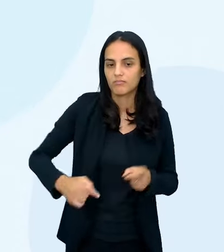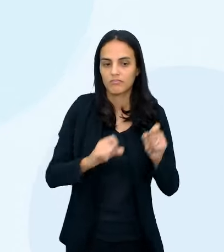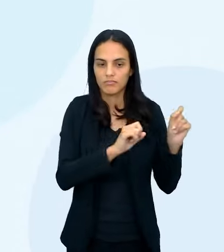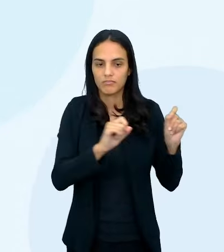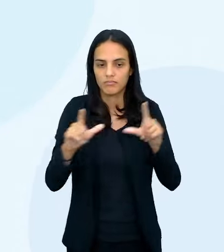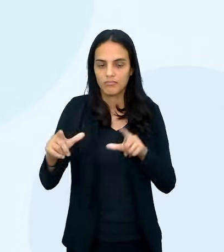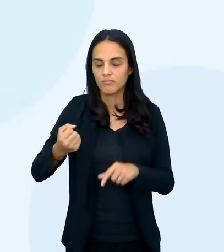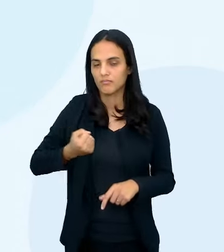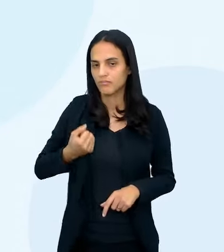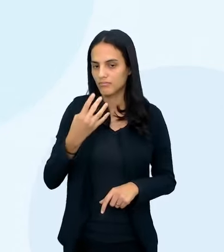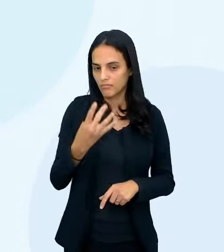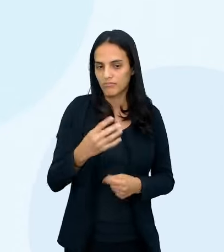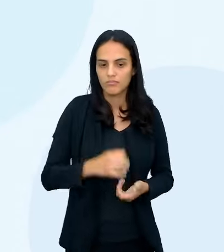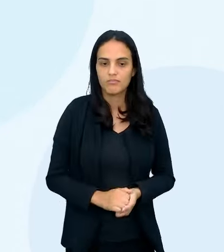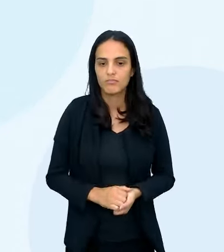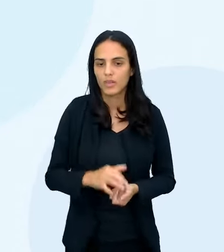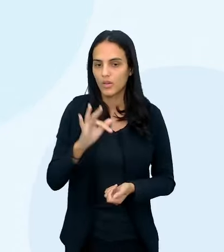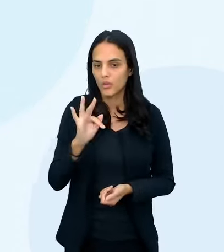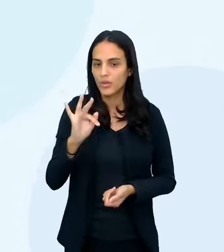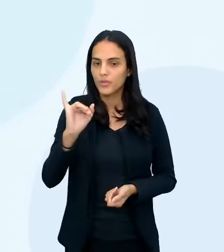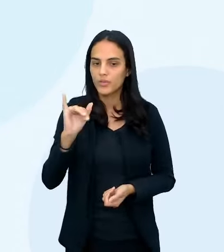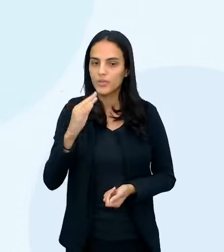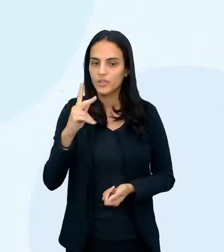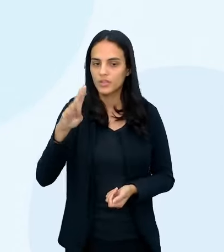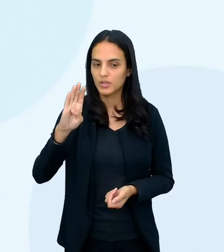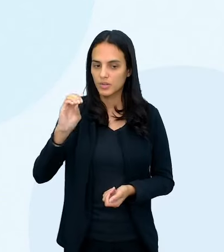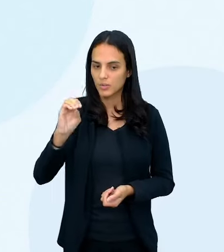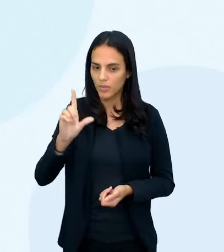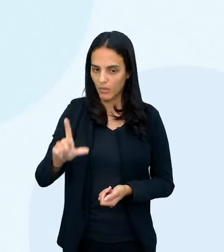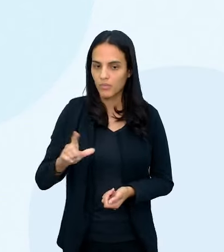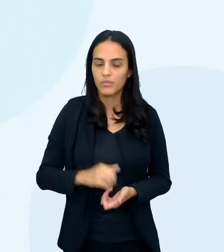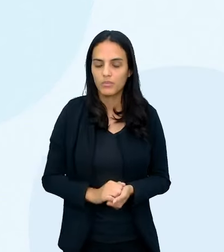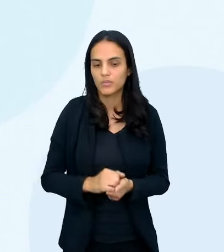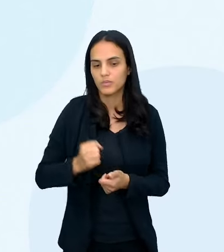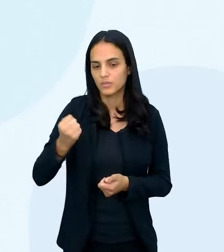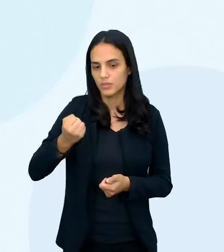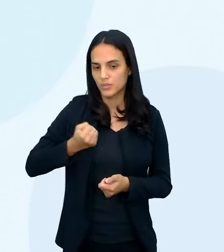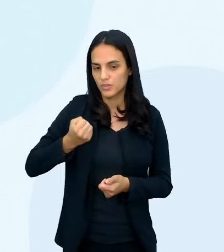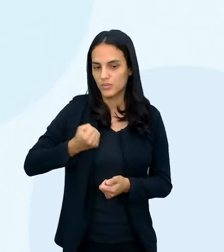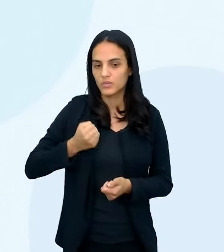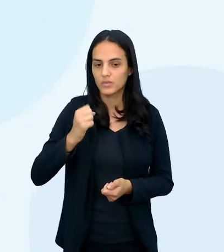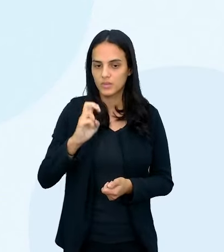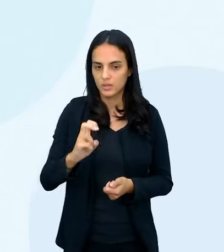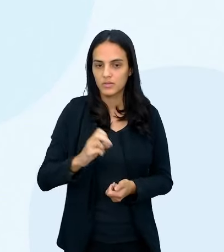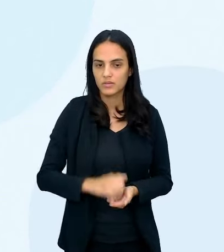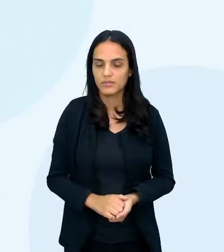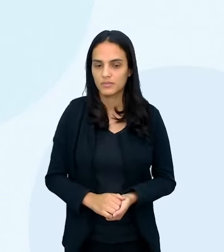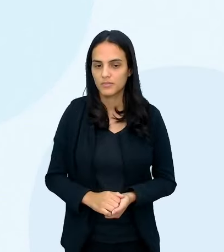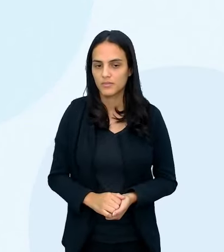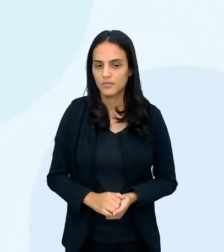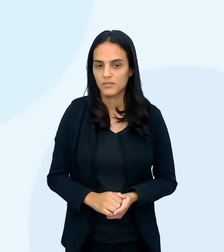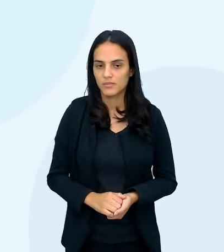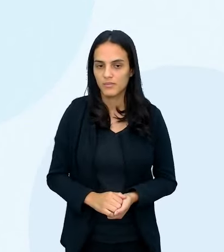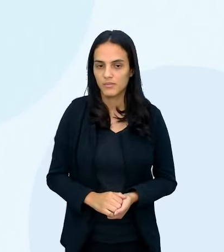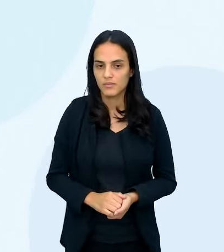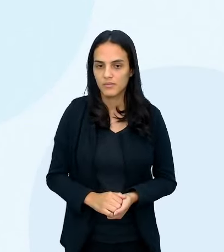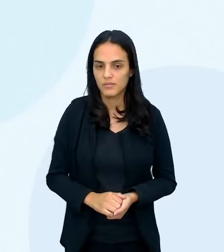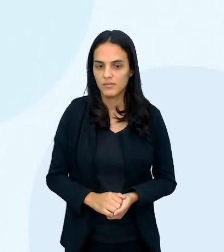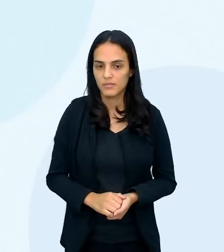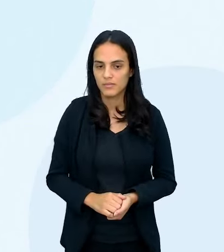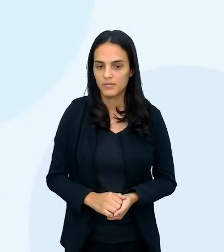componente 4. E o Fishball está bem claro também no componente 5. Aí, pegar aqui a minha colinha para